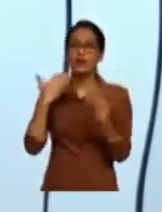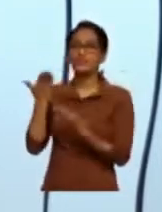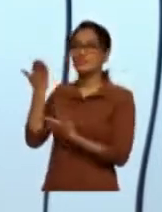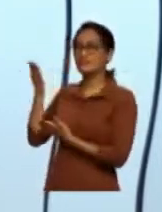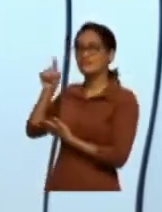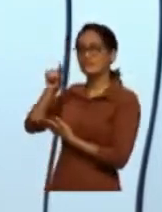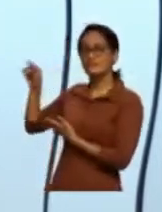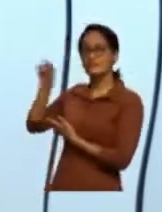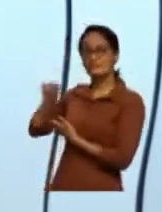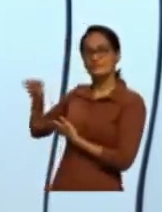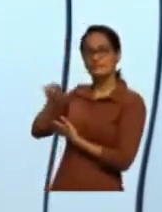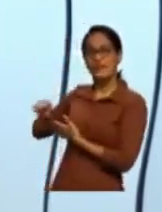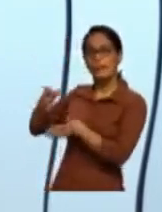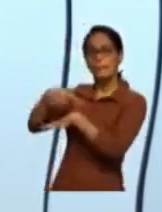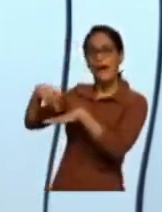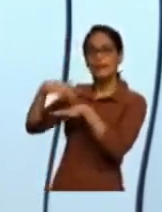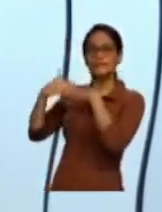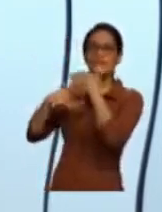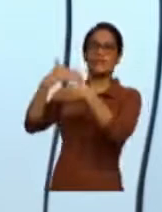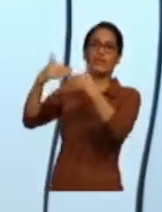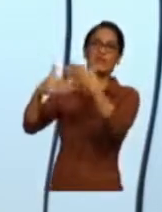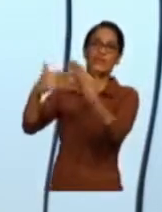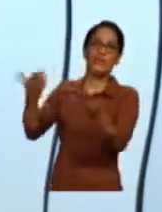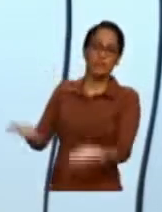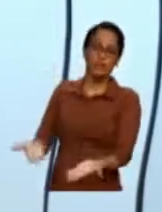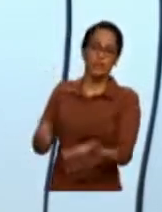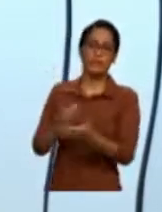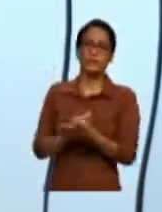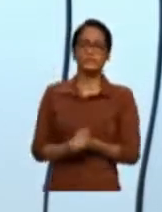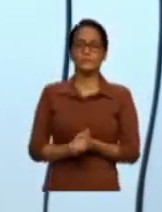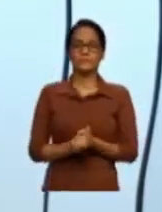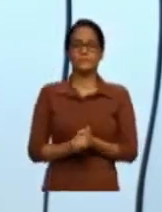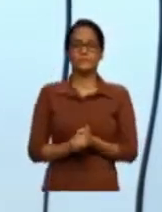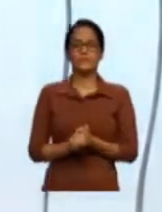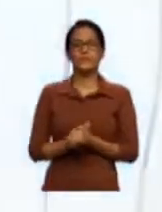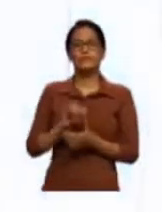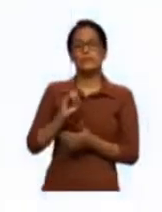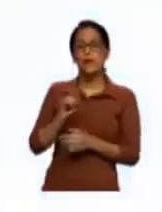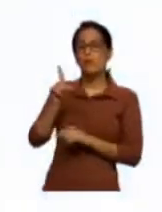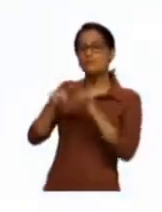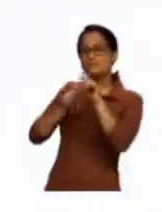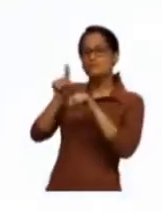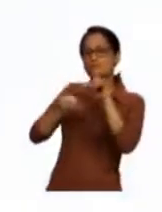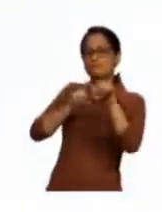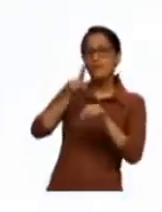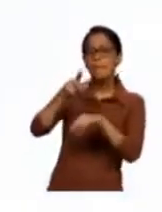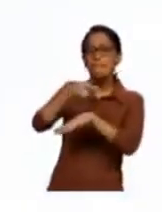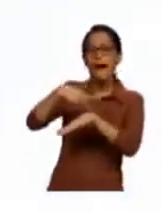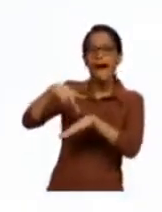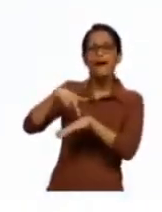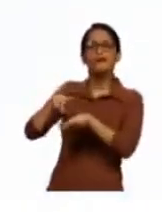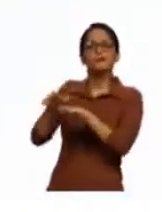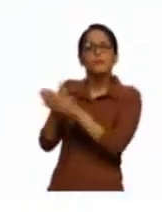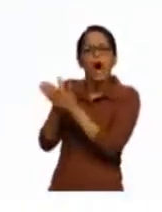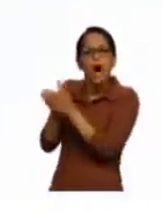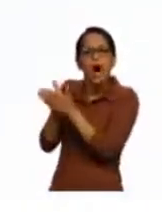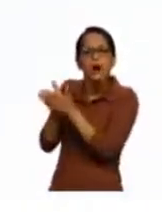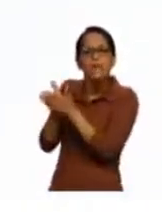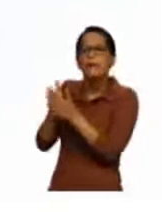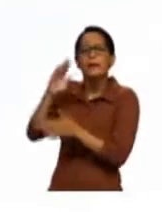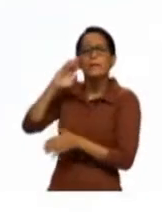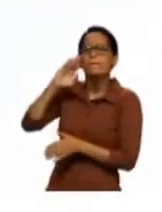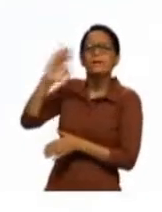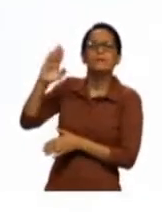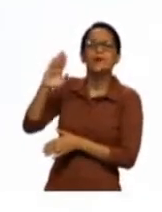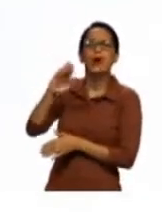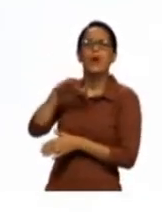países desenvolvidos. Se eu for pegar nos países subdesenvolvidos, as principais causas de morte vão ser